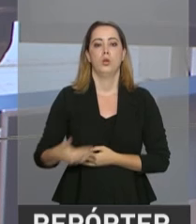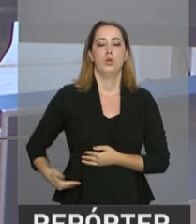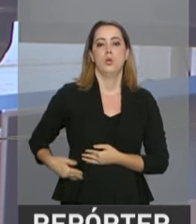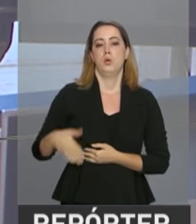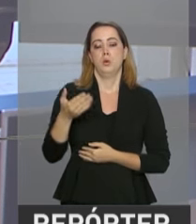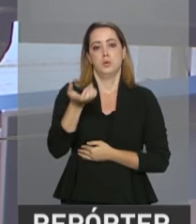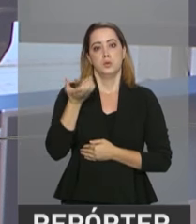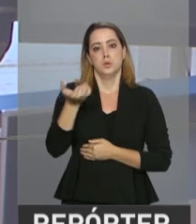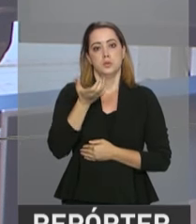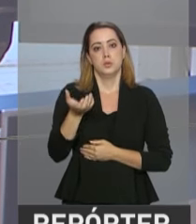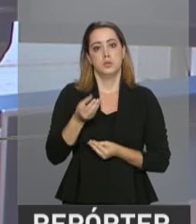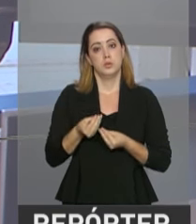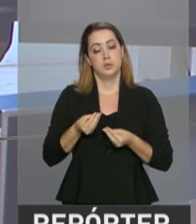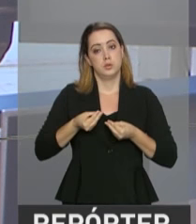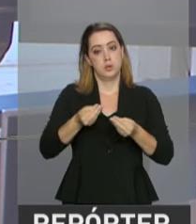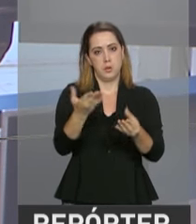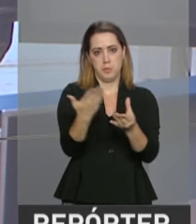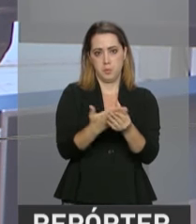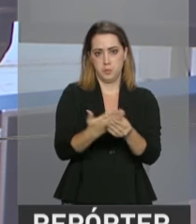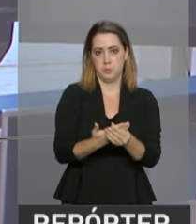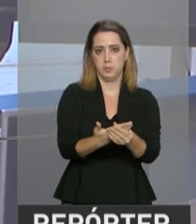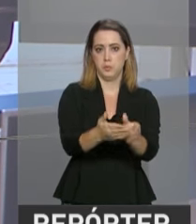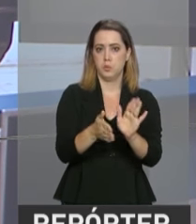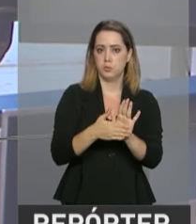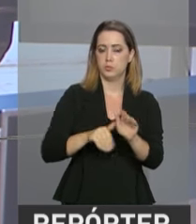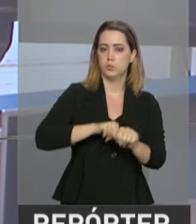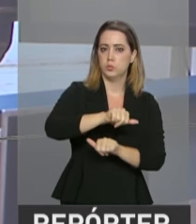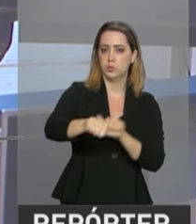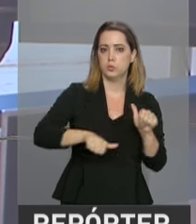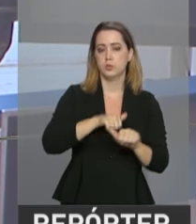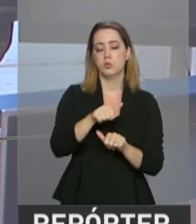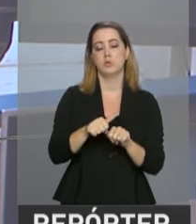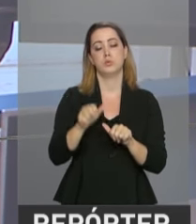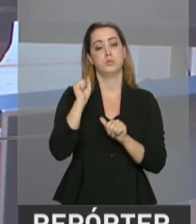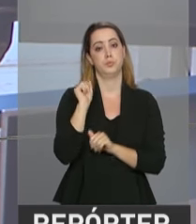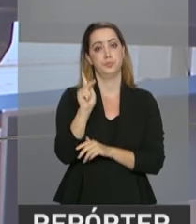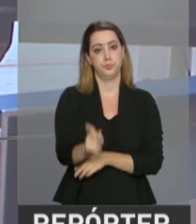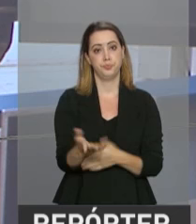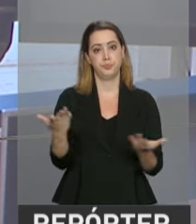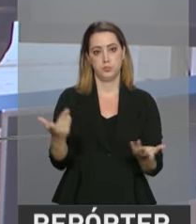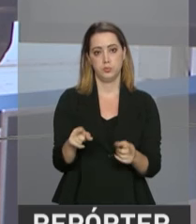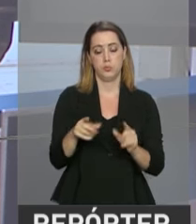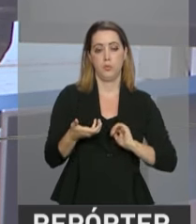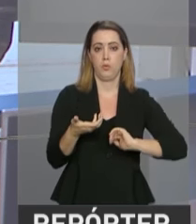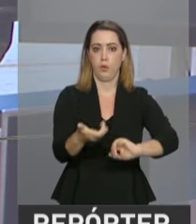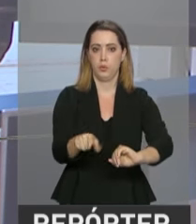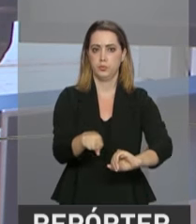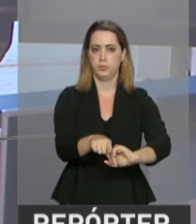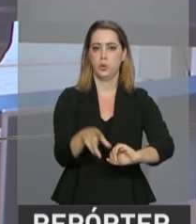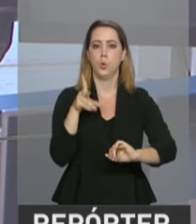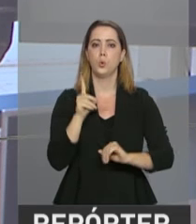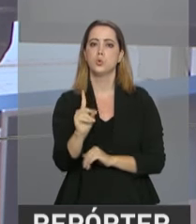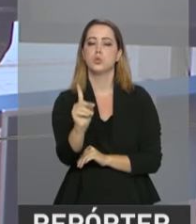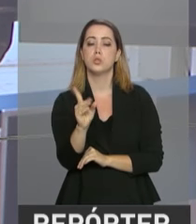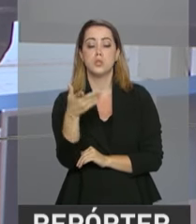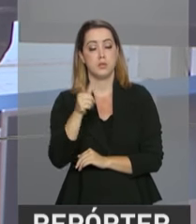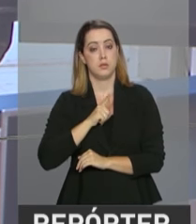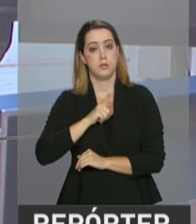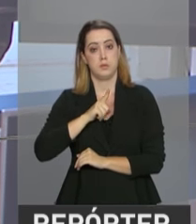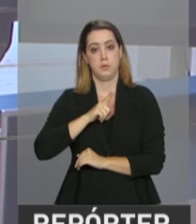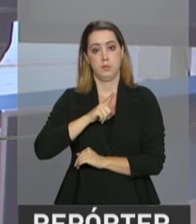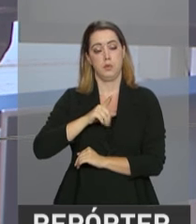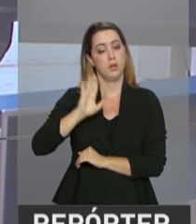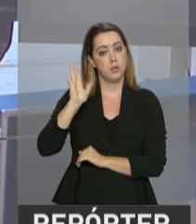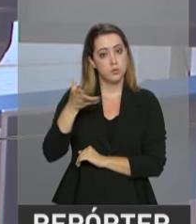pretende encaminhar amanhã ao Congresso a proposta de reforma da Previdência. Segundo o presidente Michel Temer, os direitos adquiridos pelos